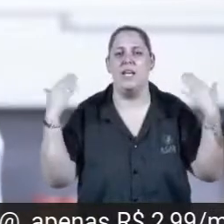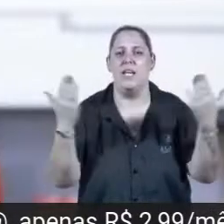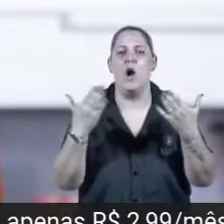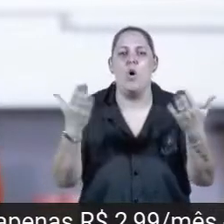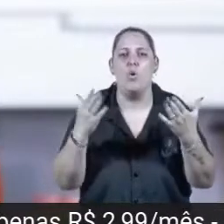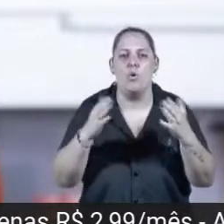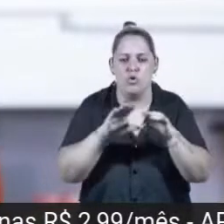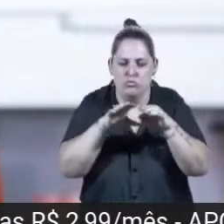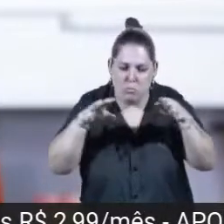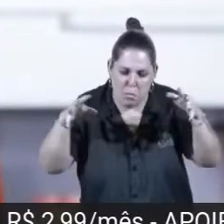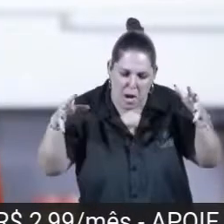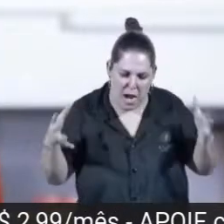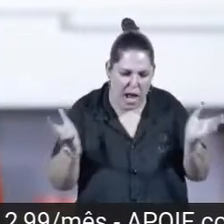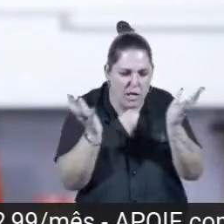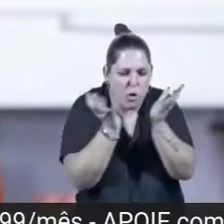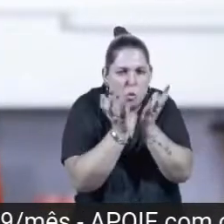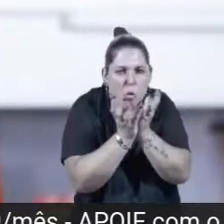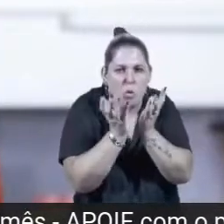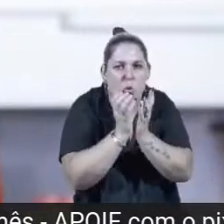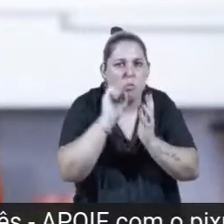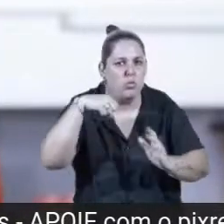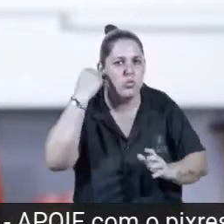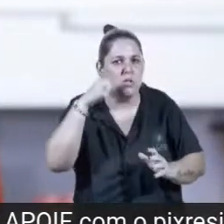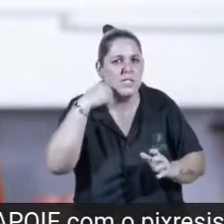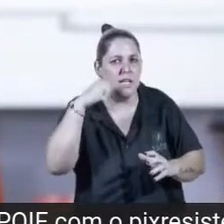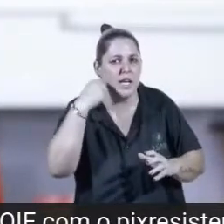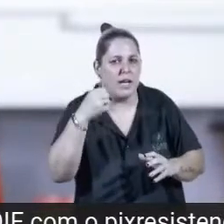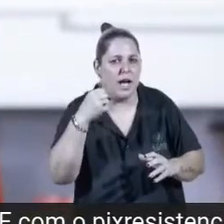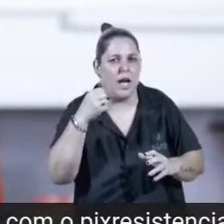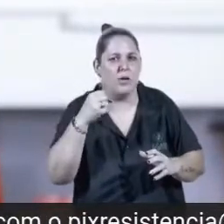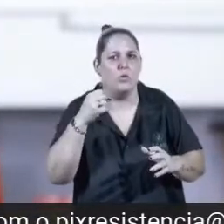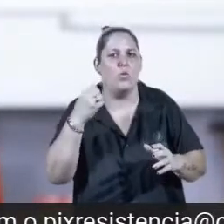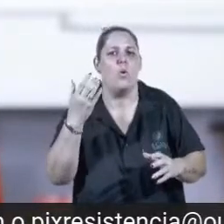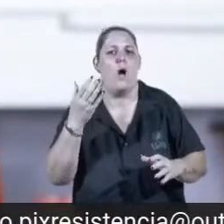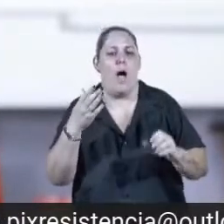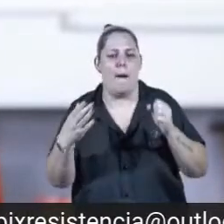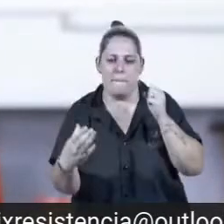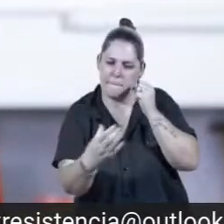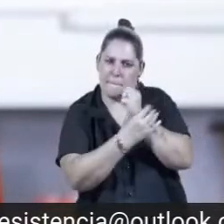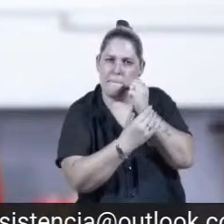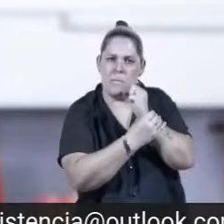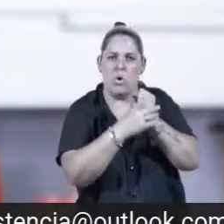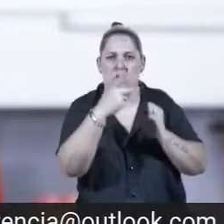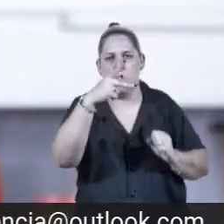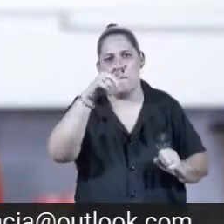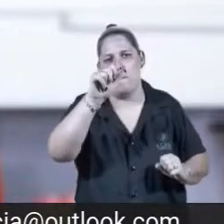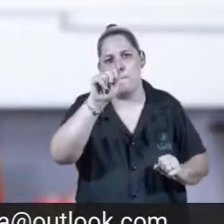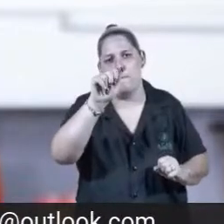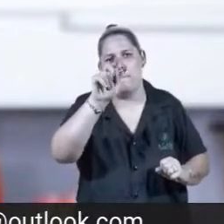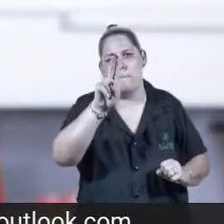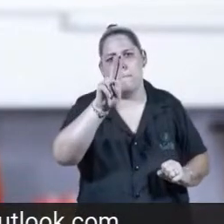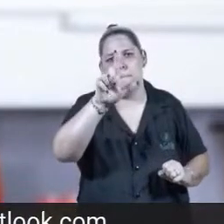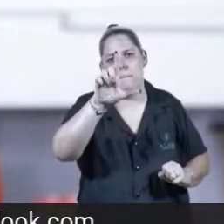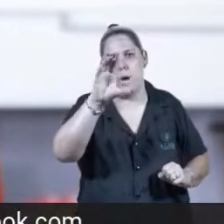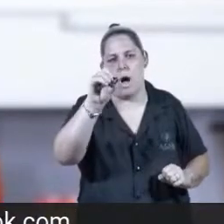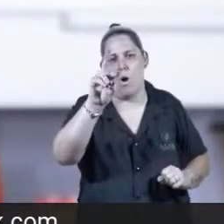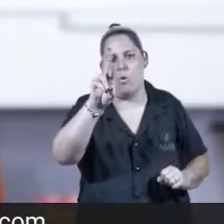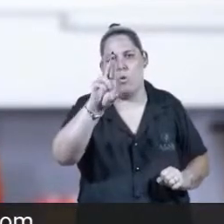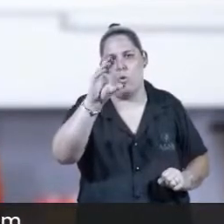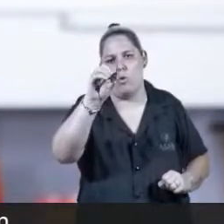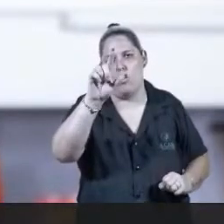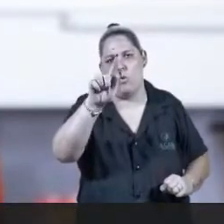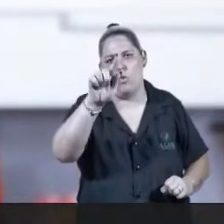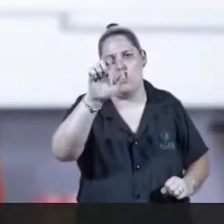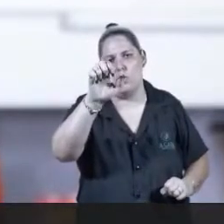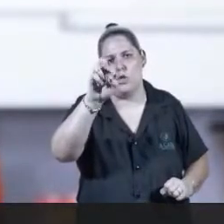nossa bancada do Senado, né? Sem a força e o companheirismo aí do Paulo Rocha, nosso líder, do Humberto Costa, do Rogério,